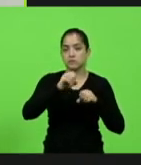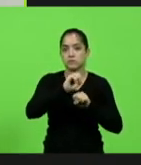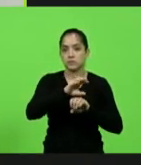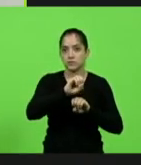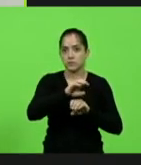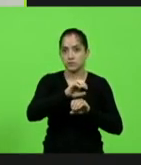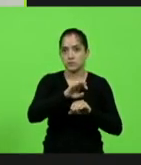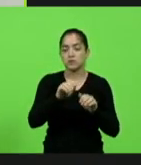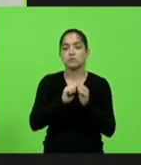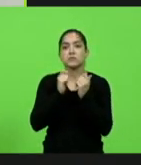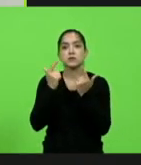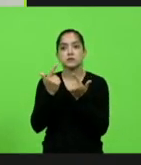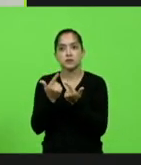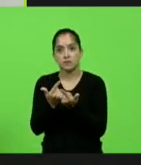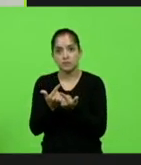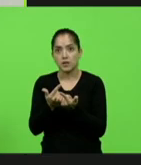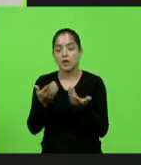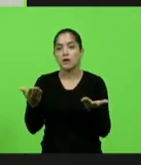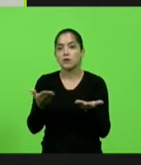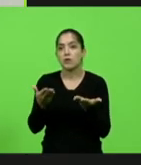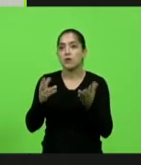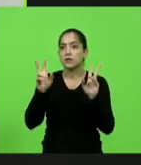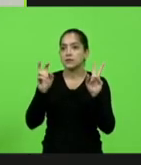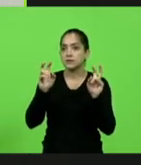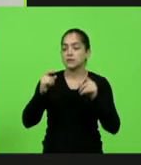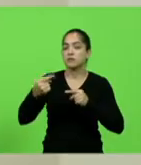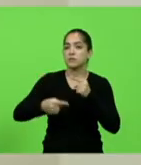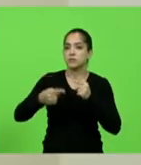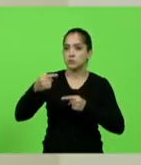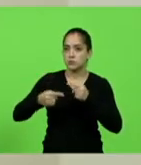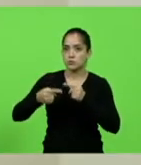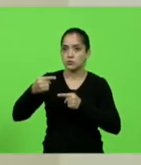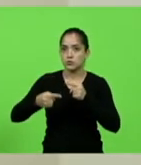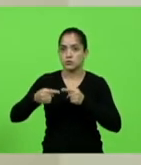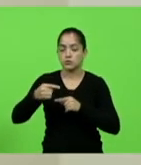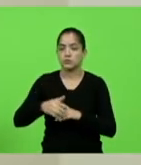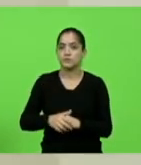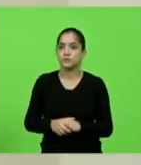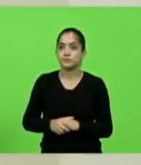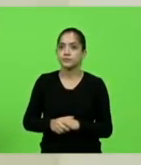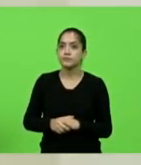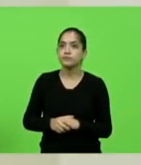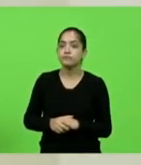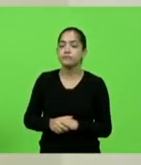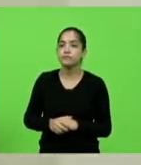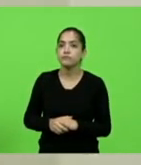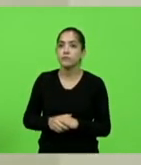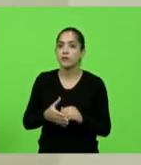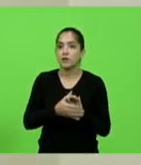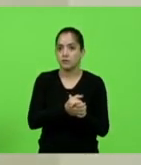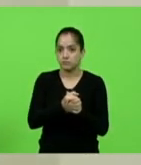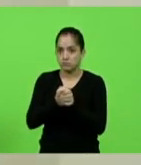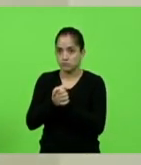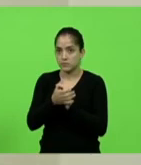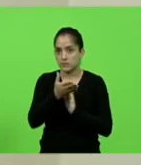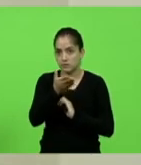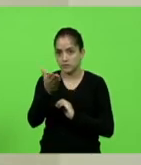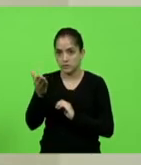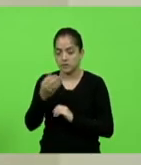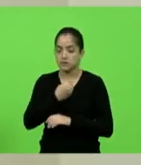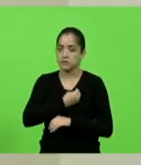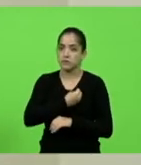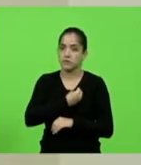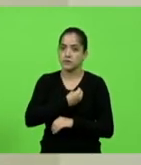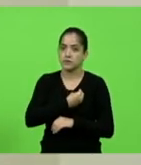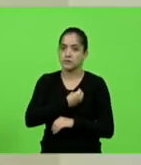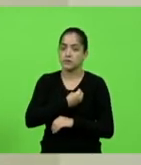pela disposição de estarem discutindo esse relevante tema, ao tempo que eu saúdo também todos os parlamentares que estão presentes,